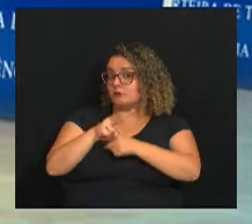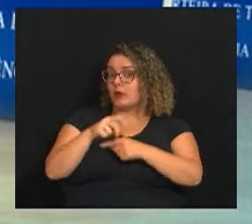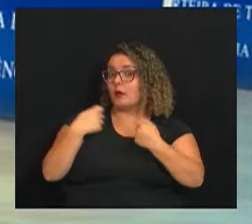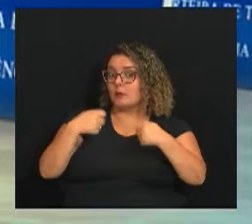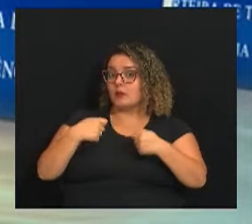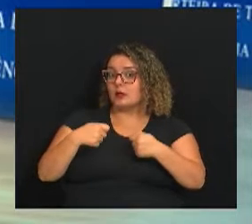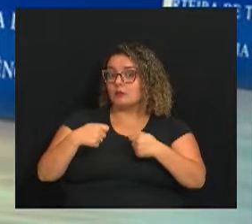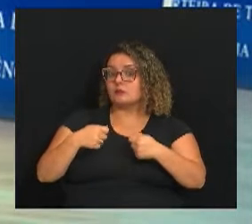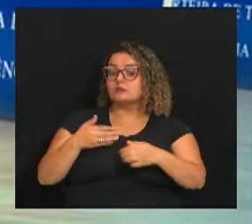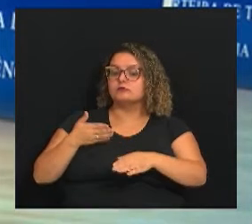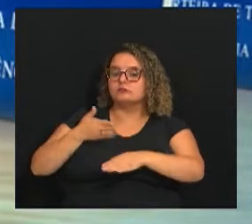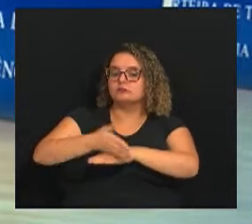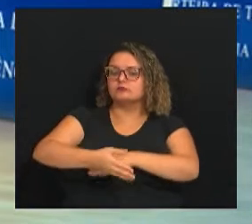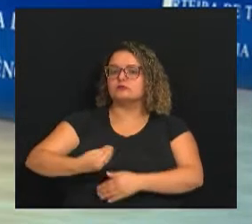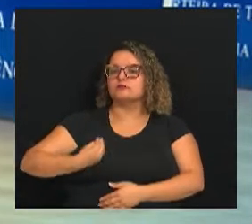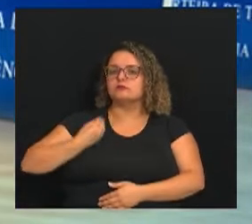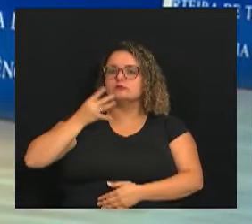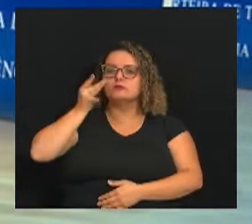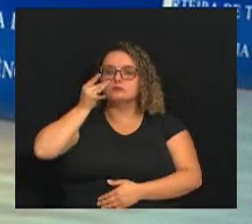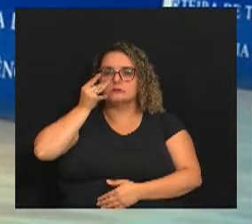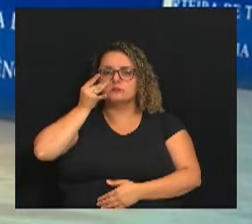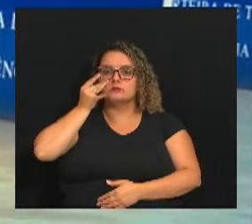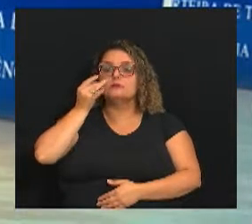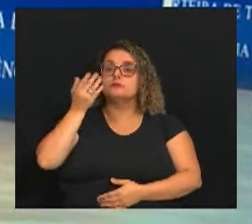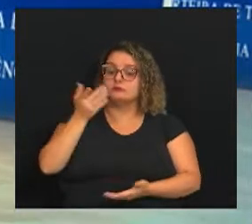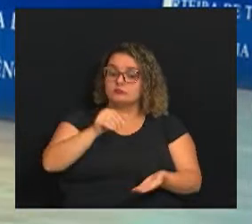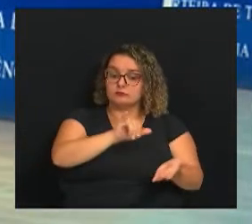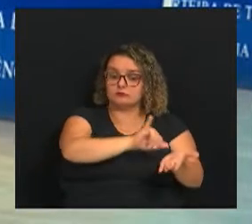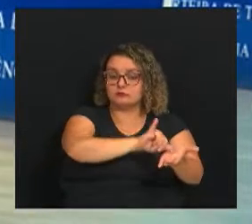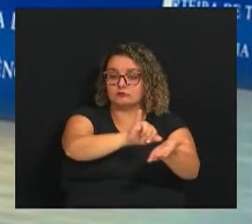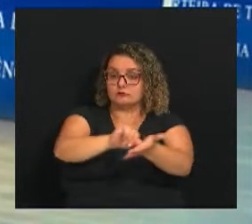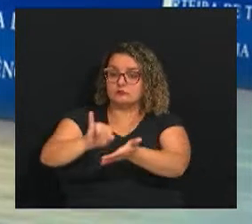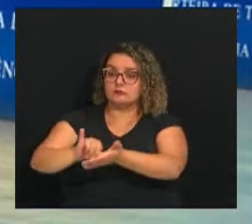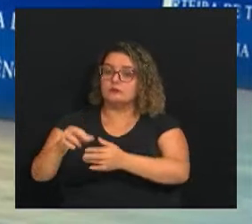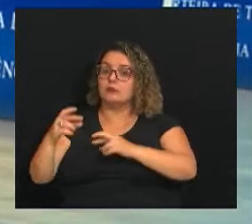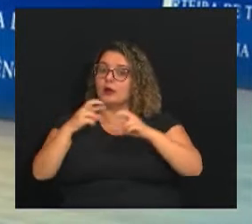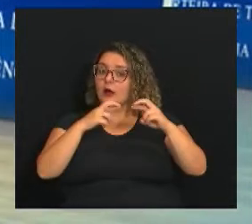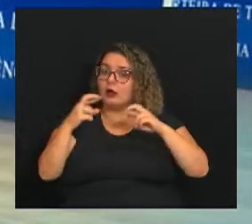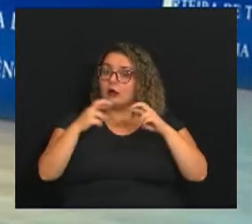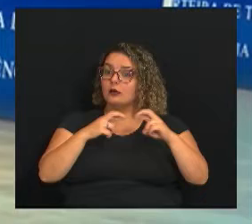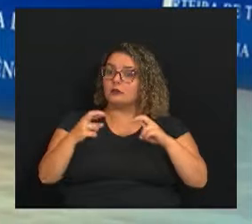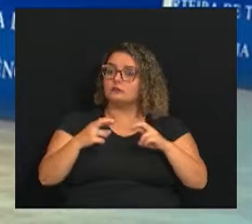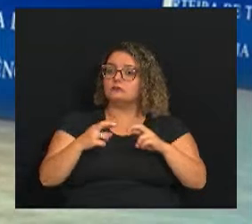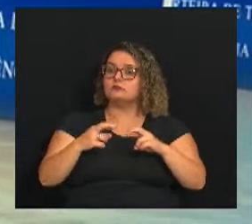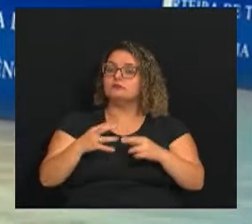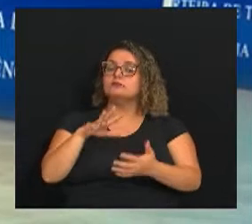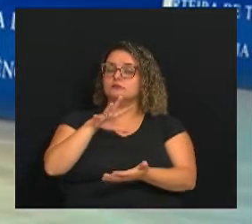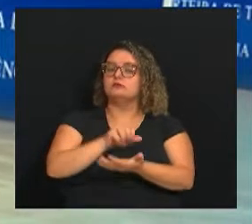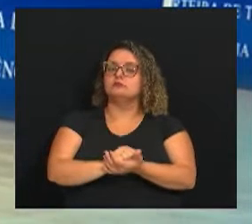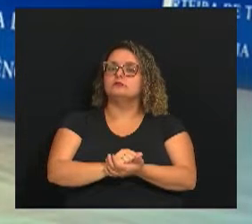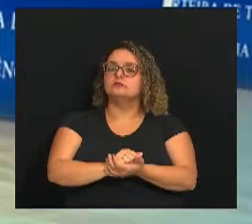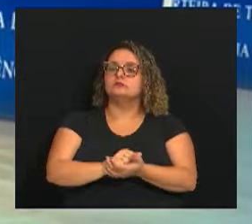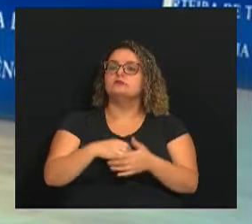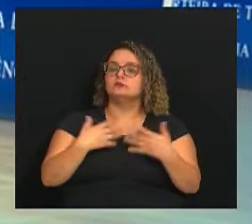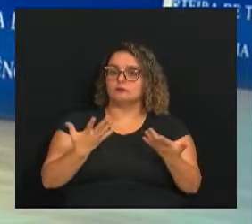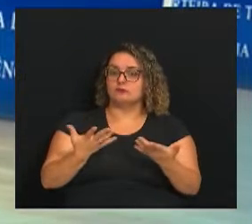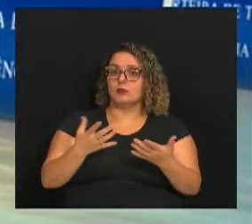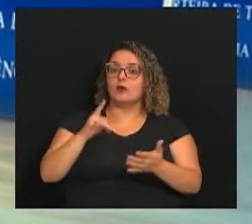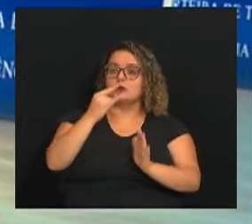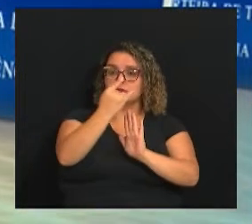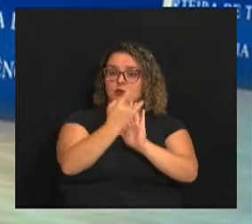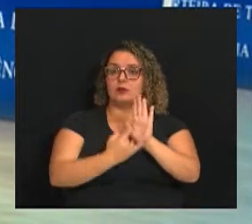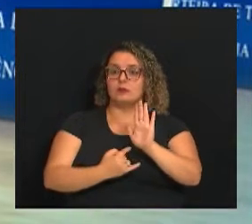necessário o comparecimento do candidato em uma das unidades para análise de perfil e cadastro, com a seguinte